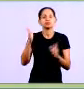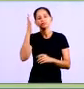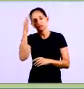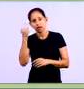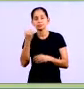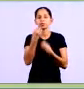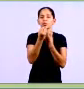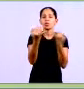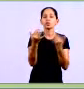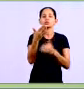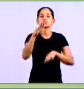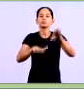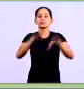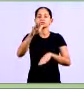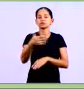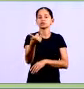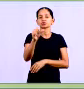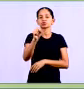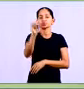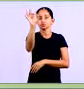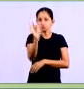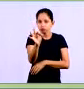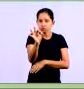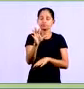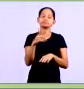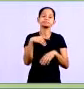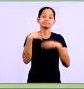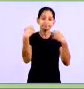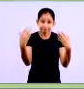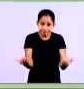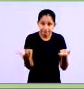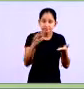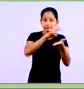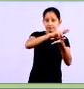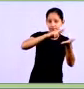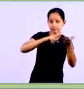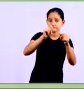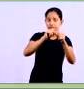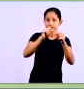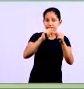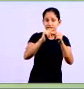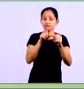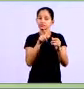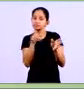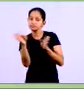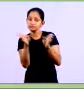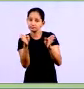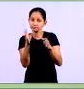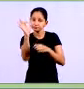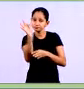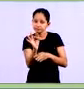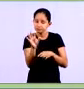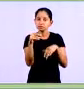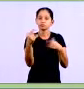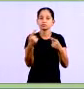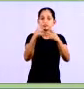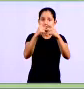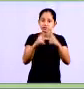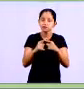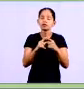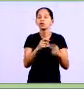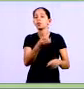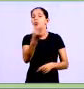ser vezes 8%. Quando eu pegar minhas receitas vezes 8%, eu vou ter um valor